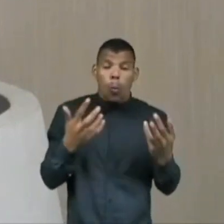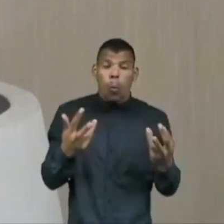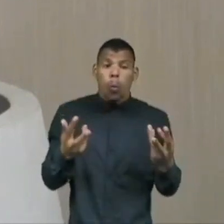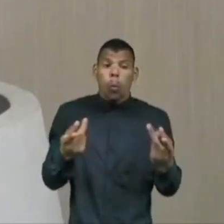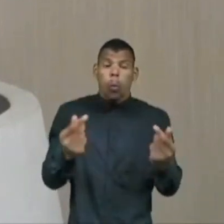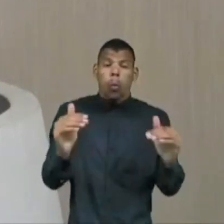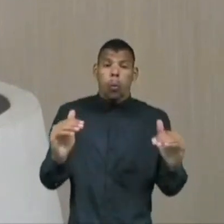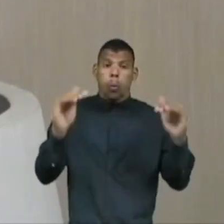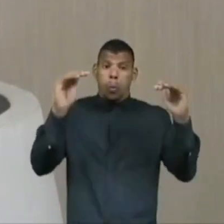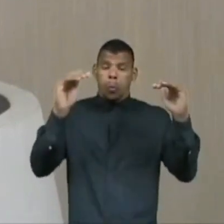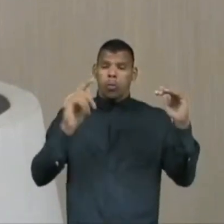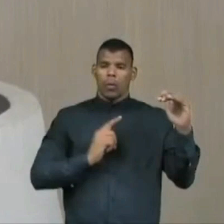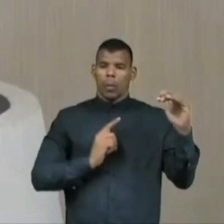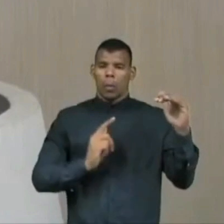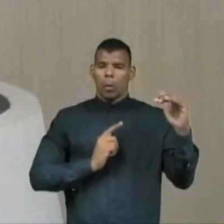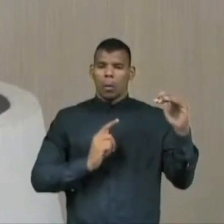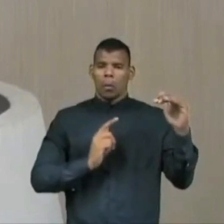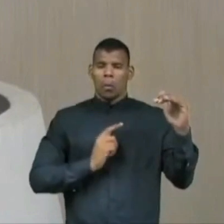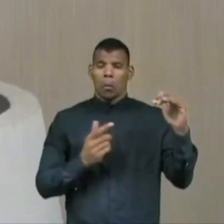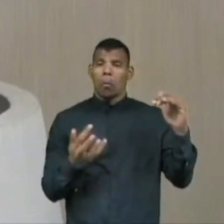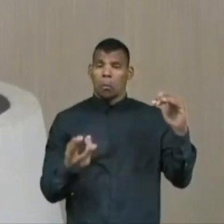devidamente colocado nos seus cantos.